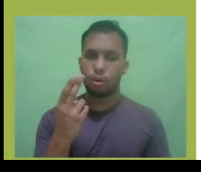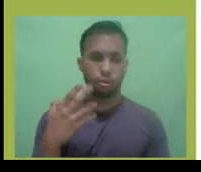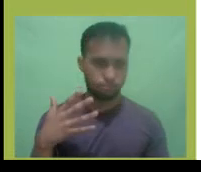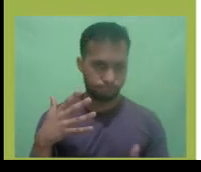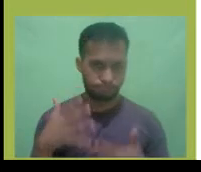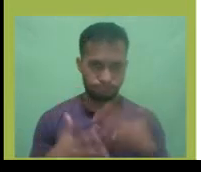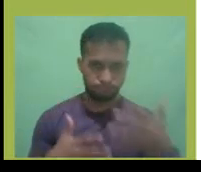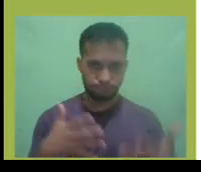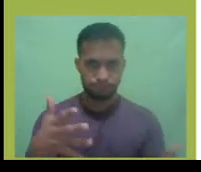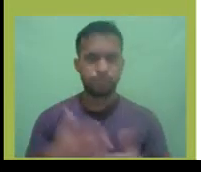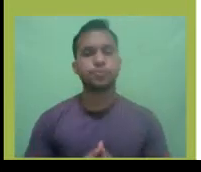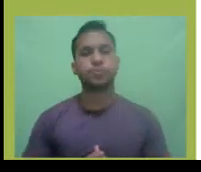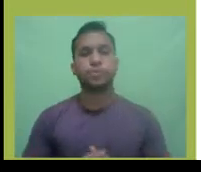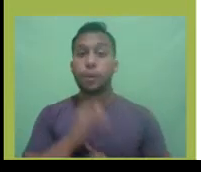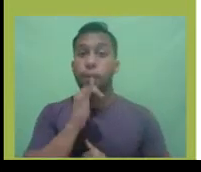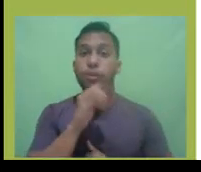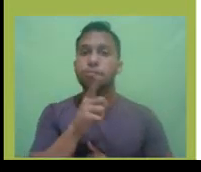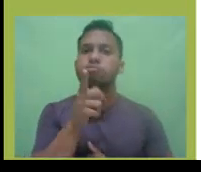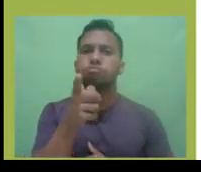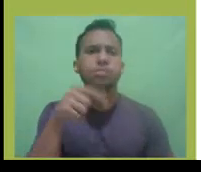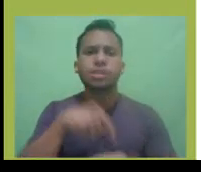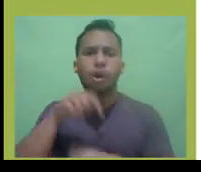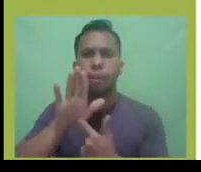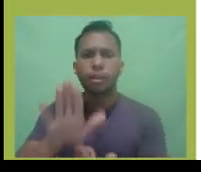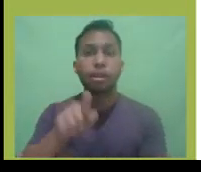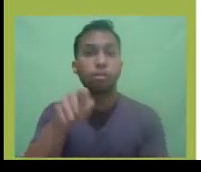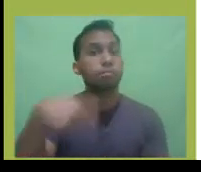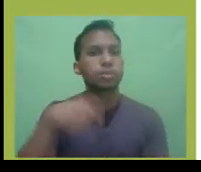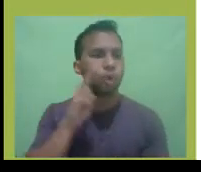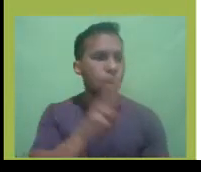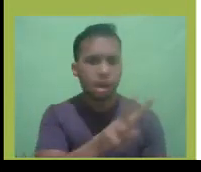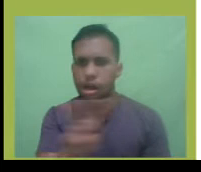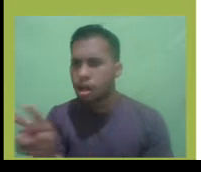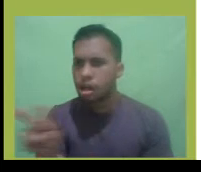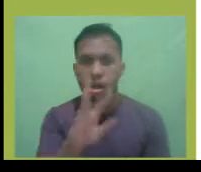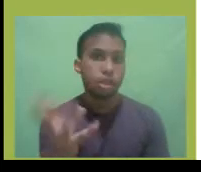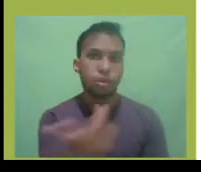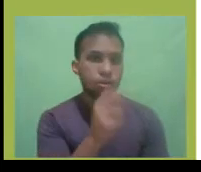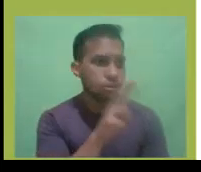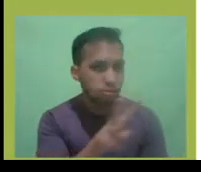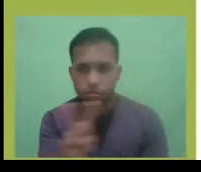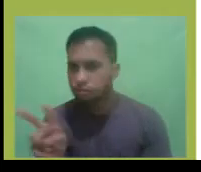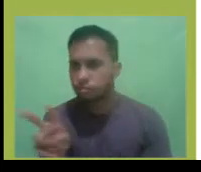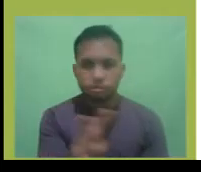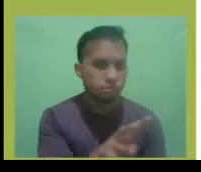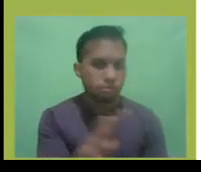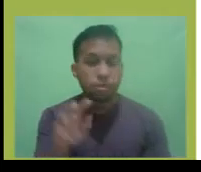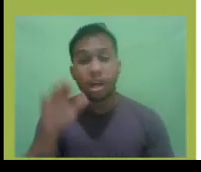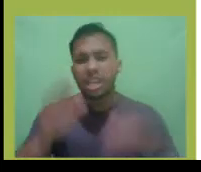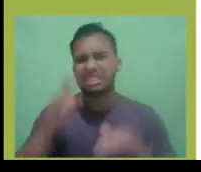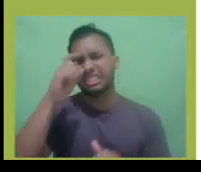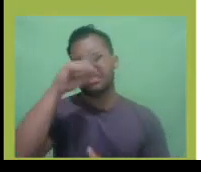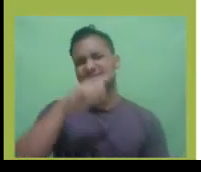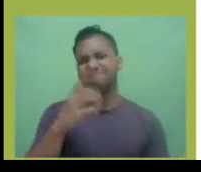linguagem. Quando você estiver apresentando um seminário, procure olhar para todos na plateia. Às vezes é difícil, principalmente